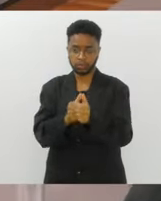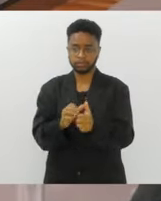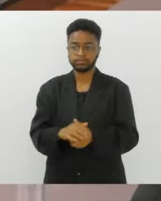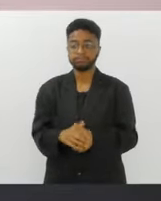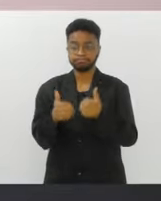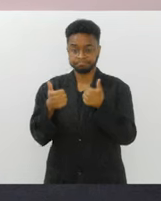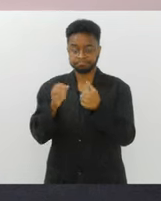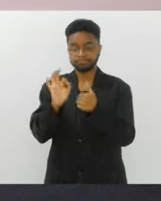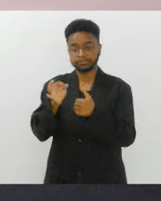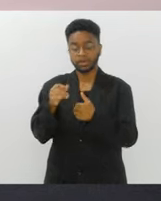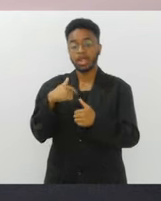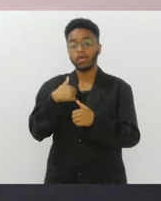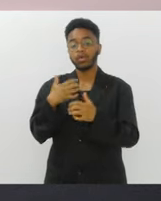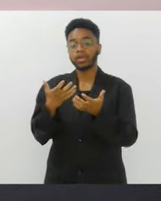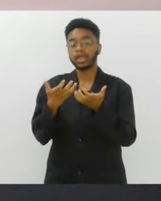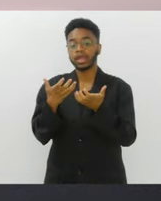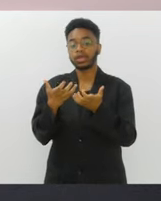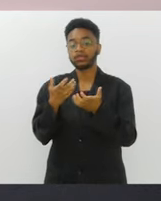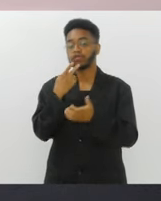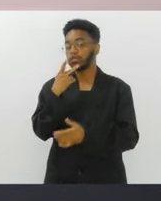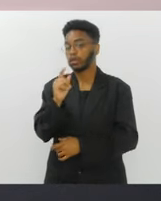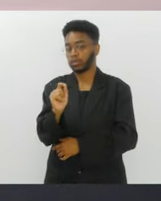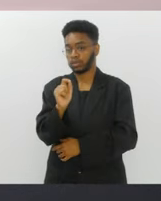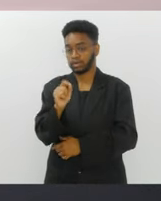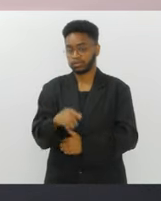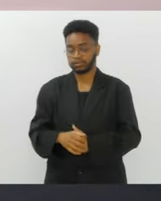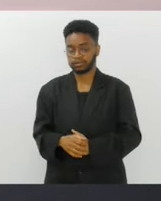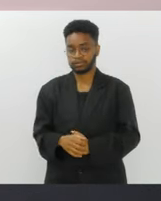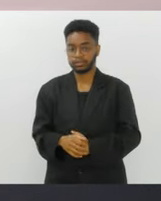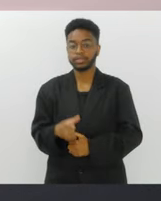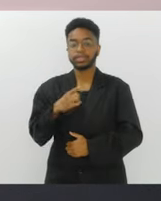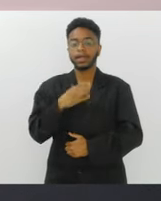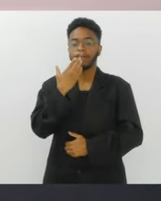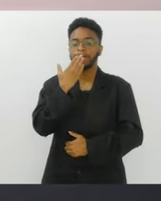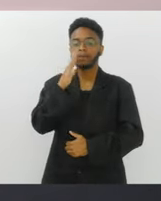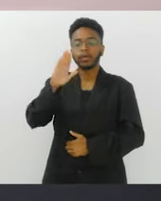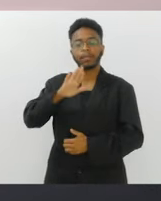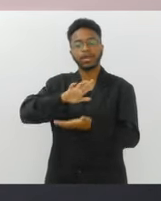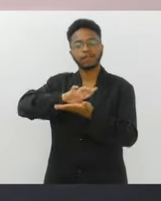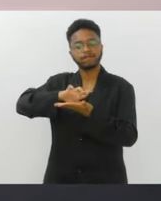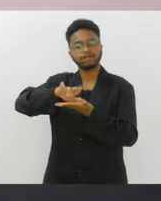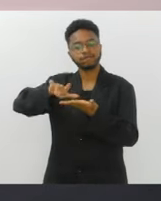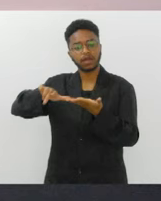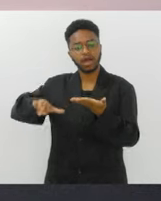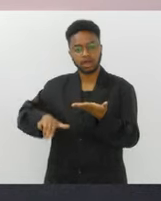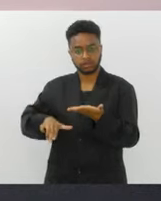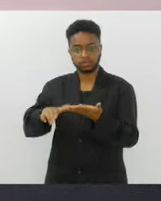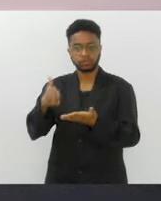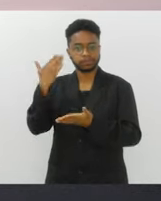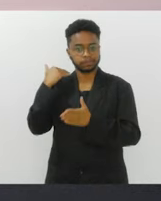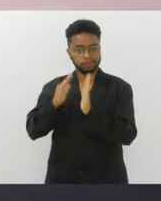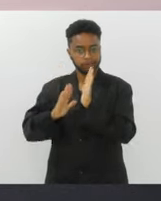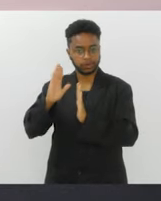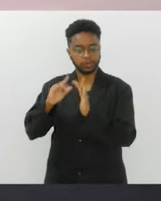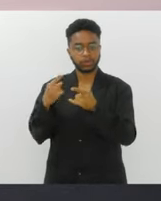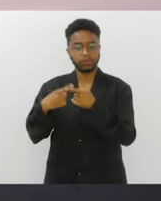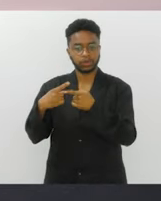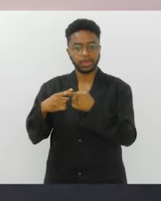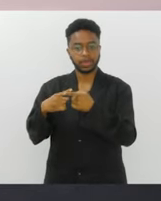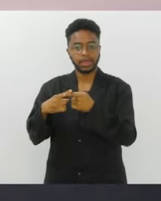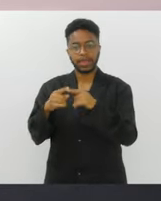aonde eu quero chegar? Foi feito promessas, dito promessas, na época que a Supervia